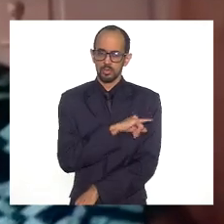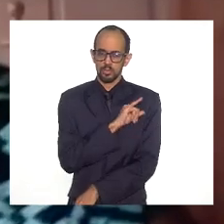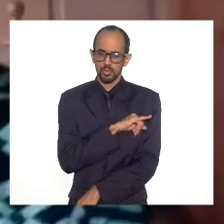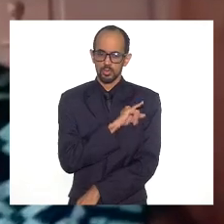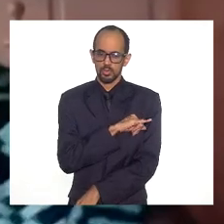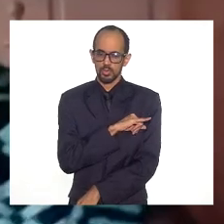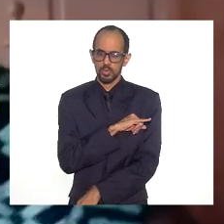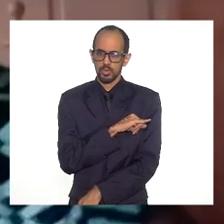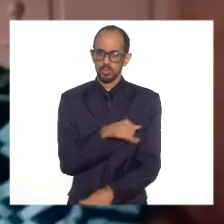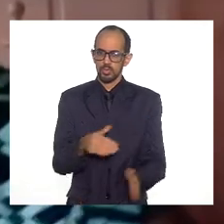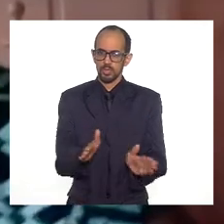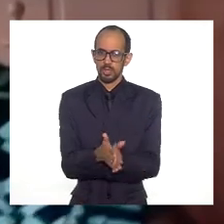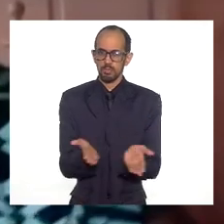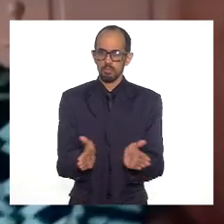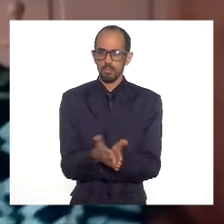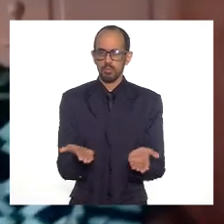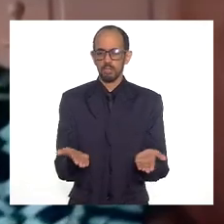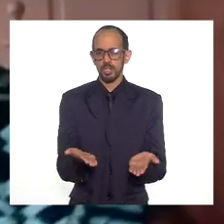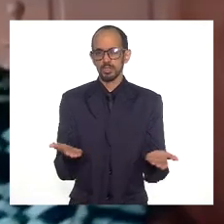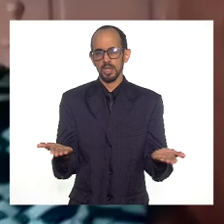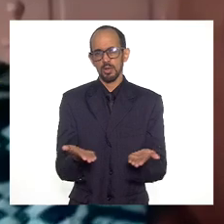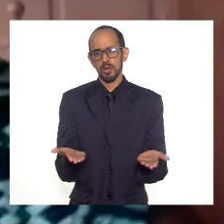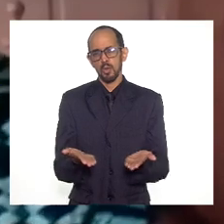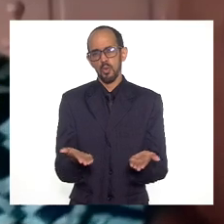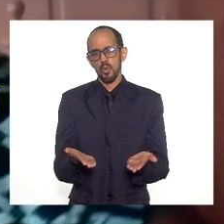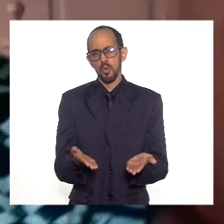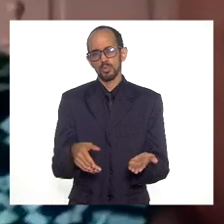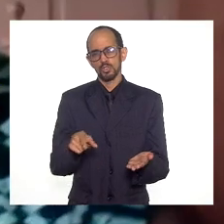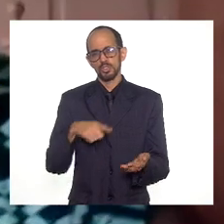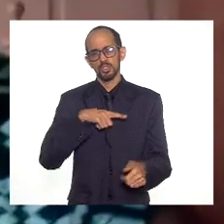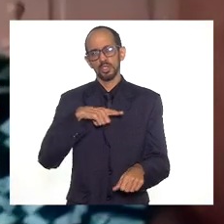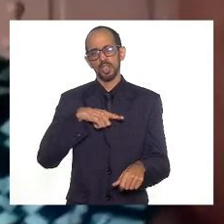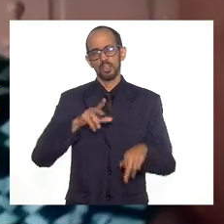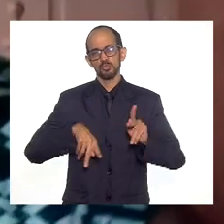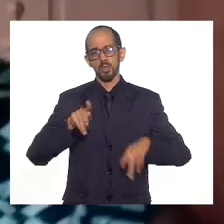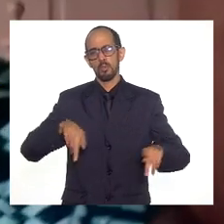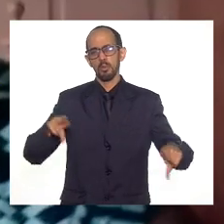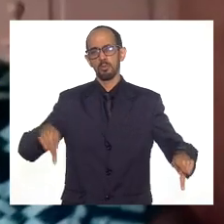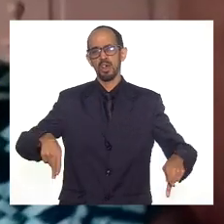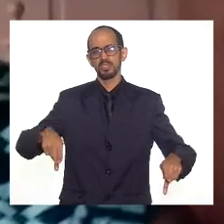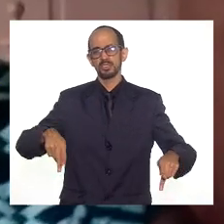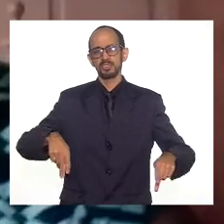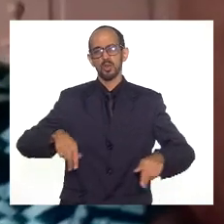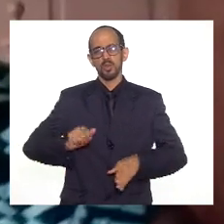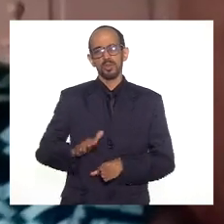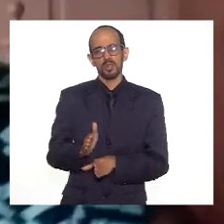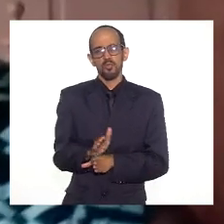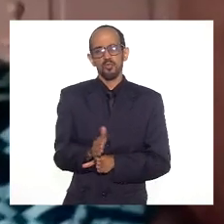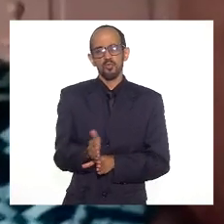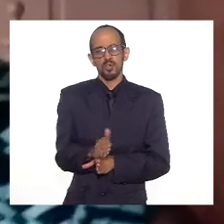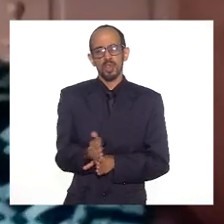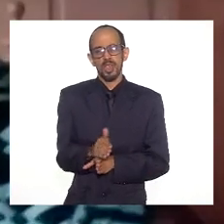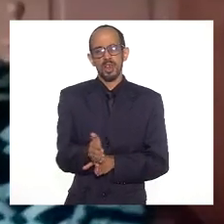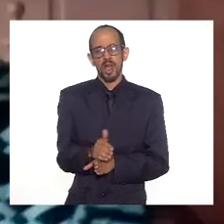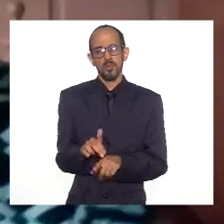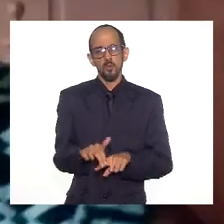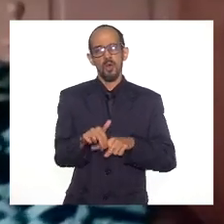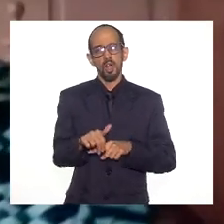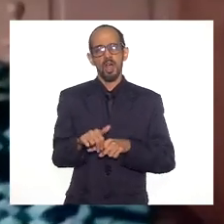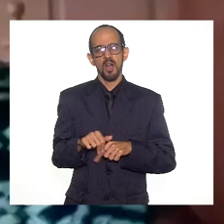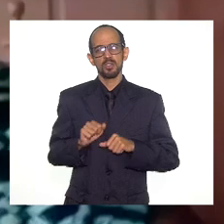extrema precarização de uma população já ainda mais vulnerável pelo processo pandêmico.